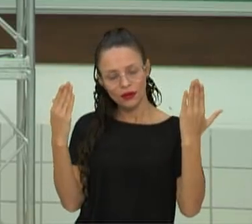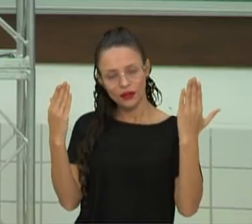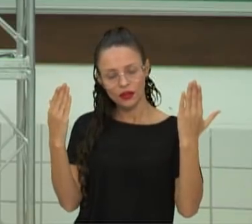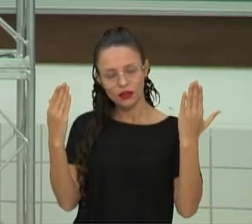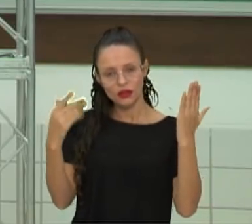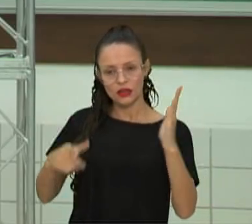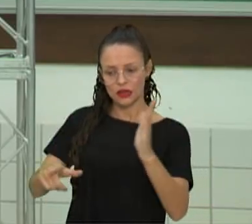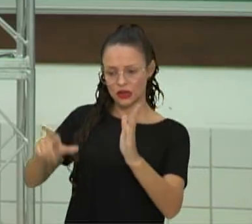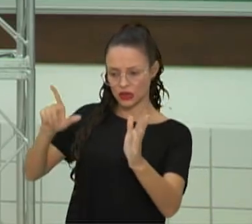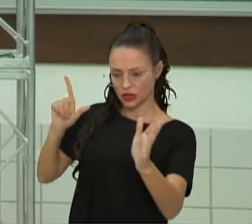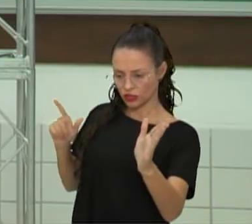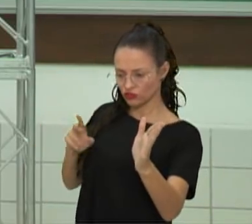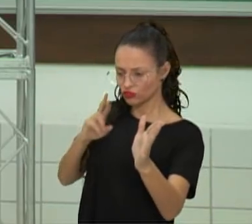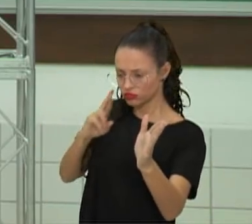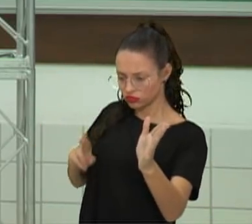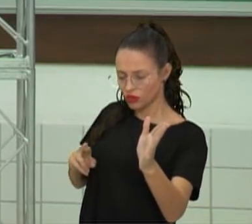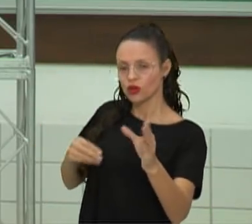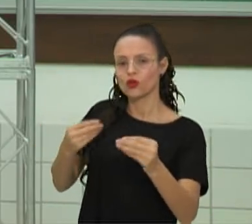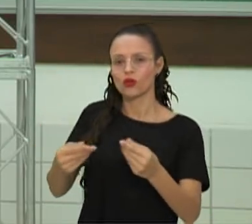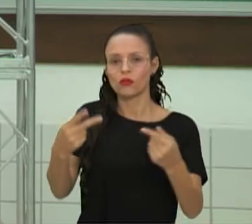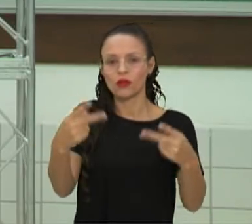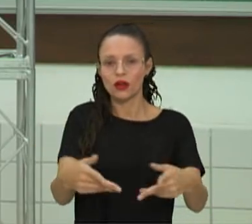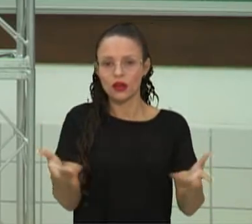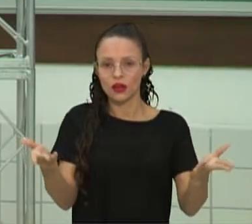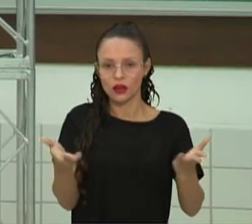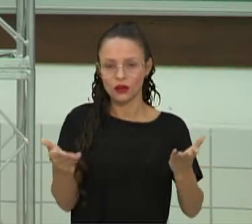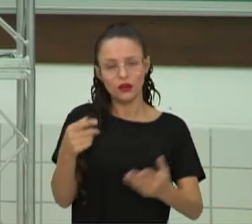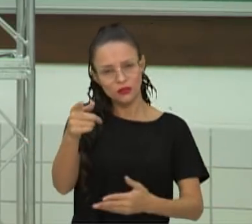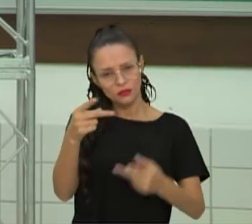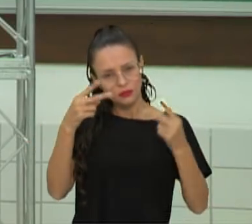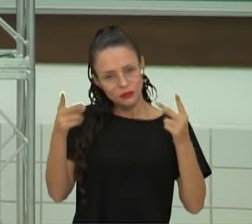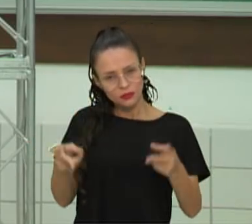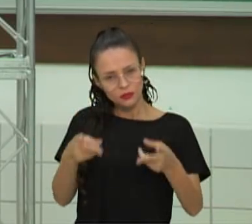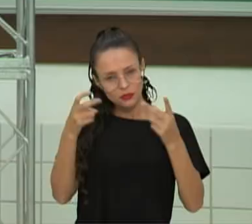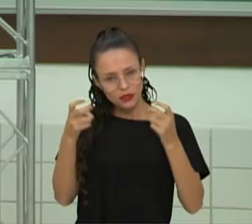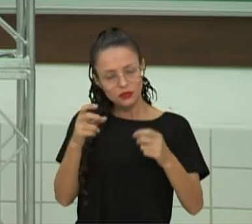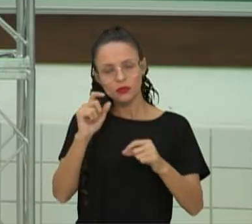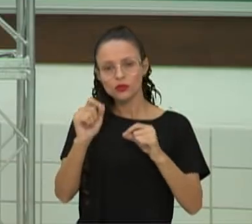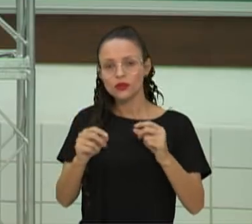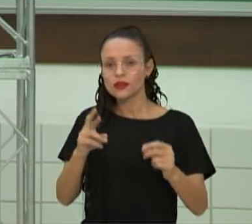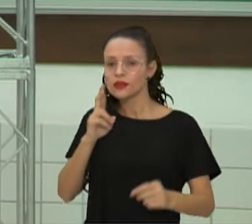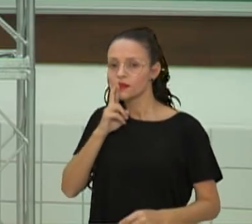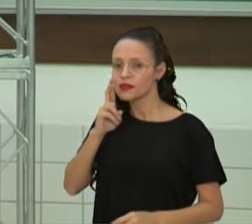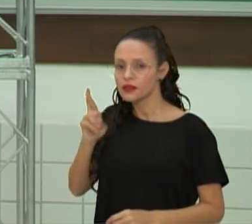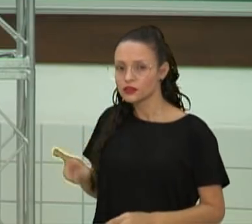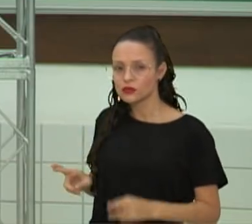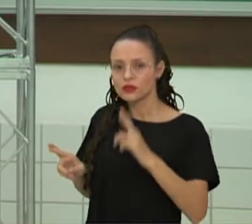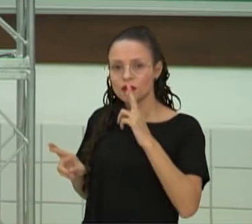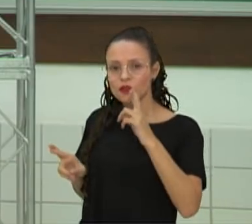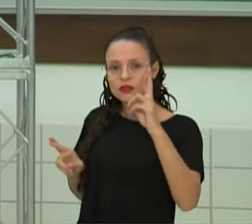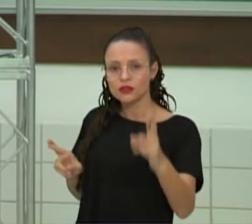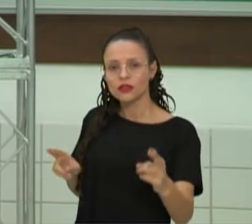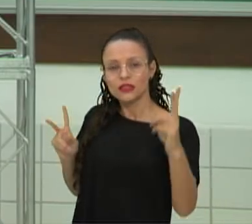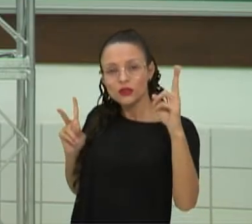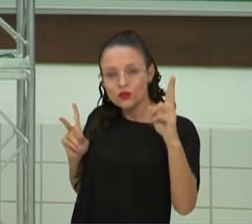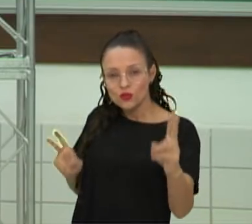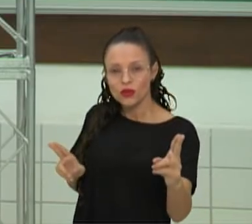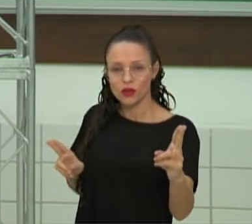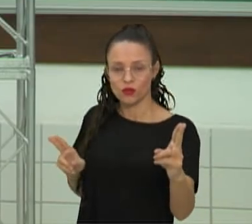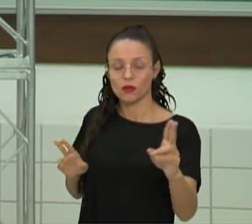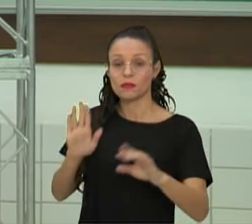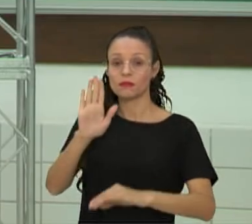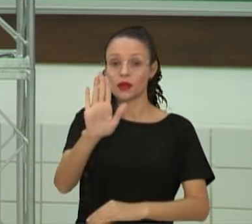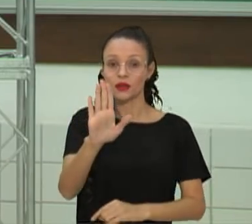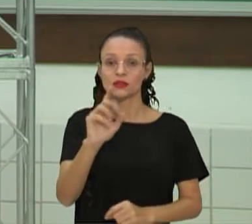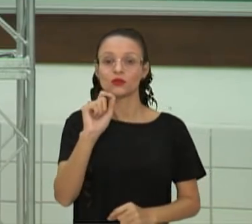nós fizemos antes e a maneira como nós estamos fazendo agora. E você vai perceber que os resultados que nós vamos encontrar são os mesmos,